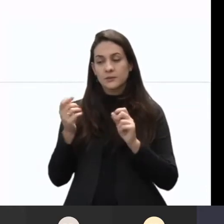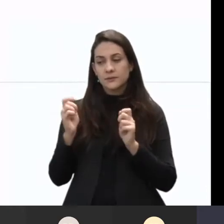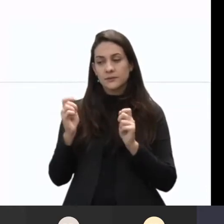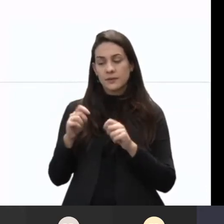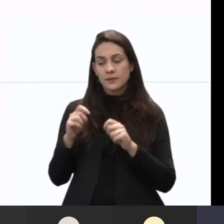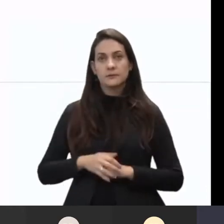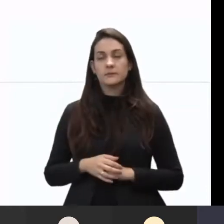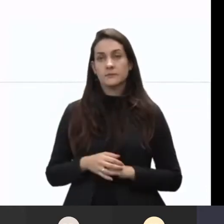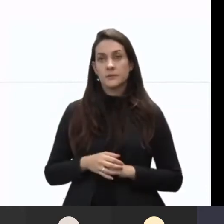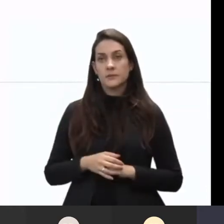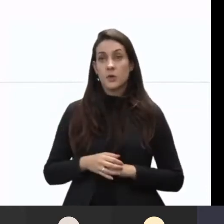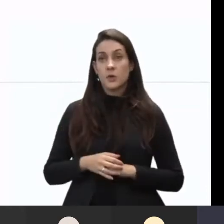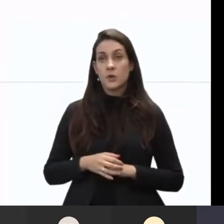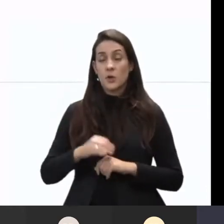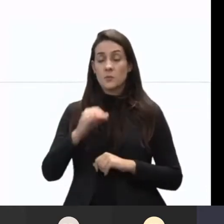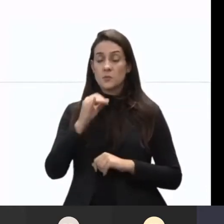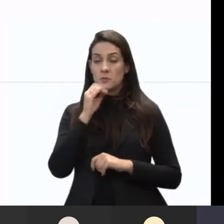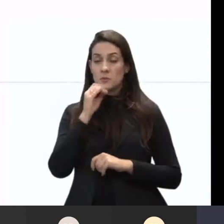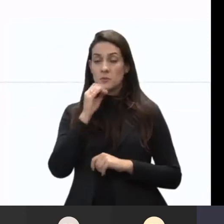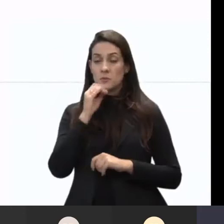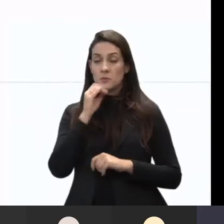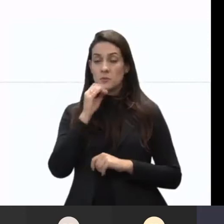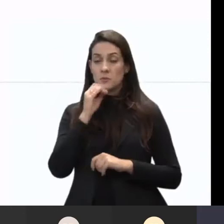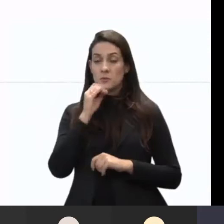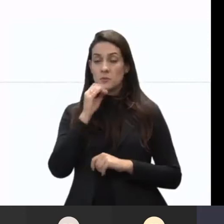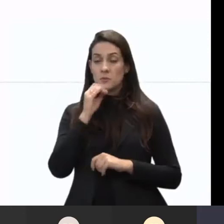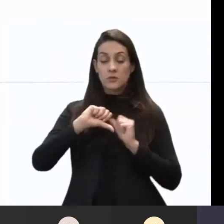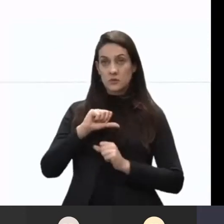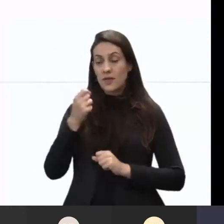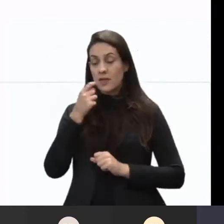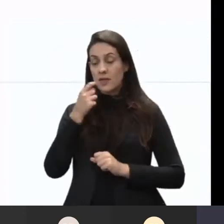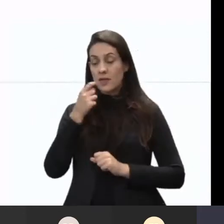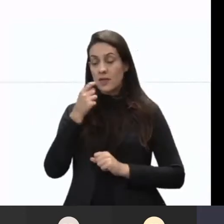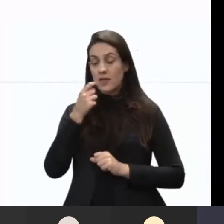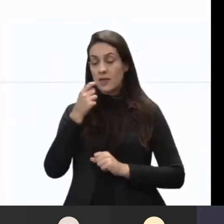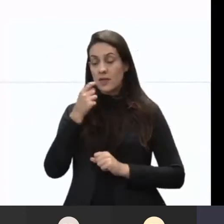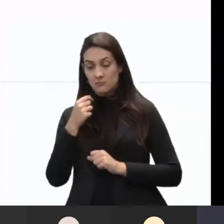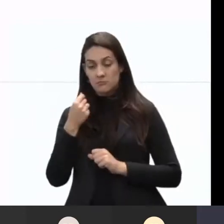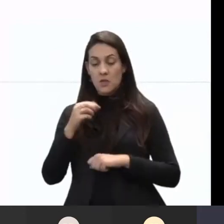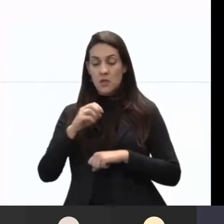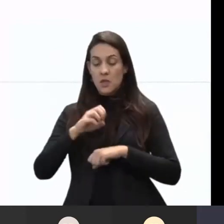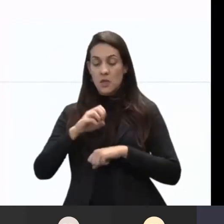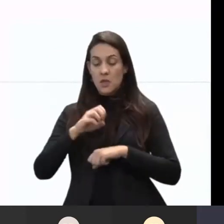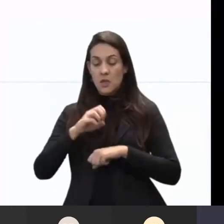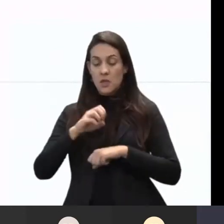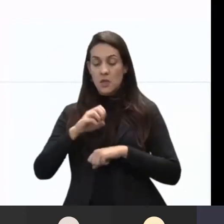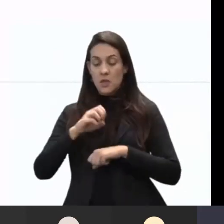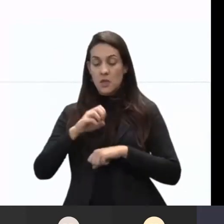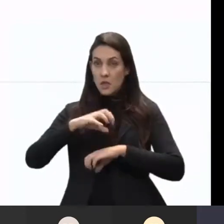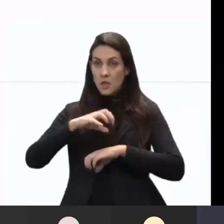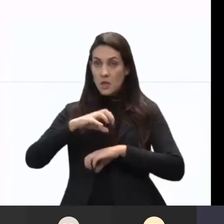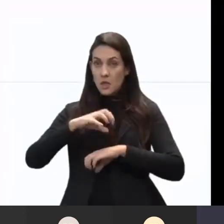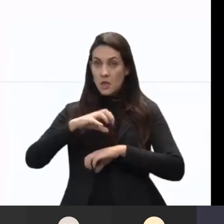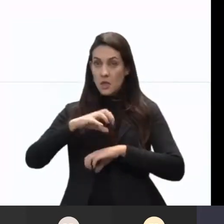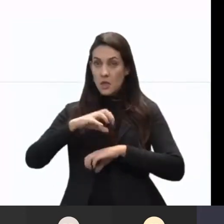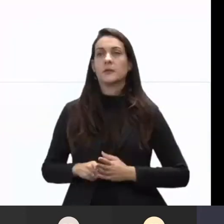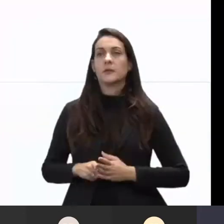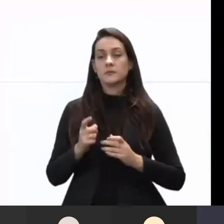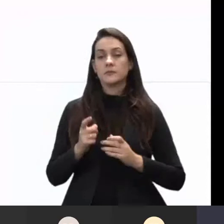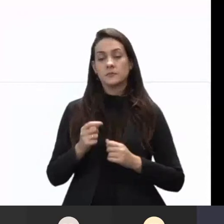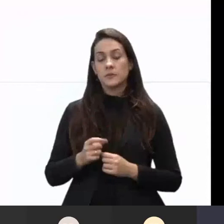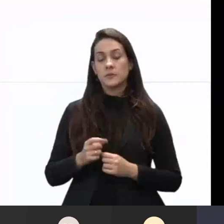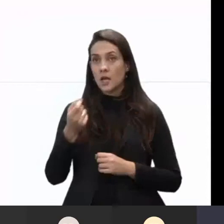exemplo, você pode adequar a concentração do antibiótico naquela infecção. E assim você vai promover o